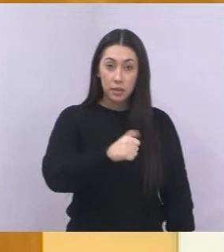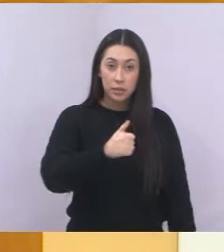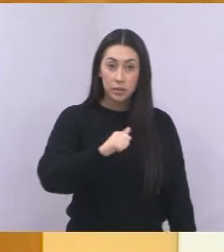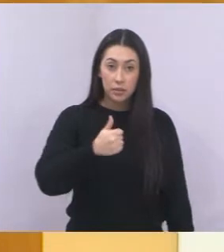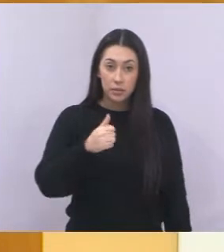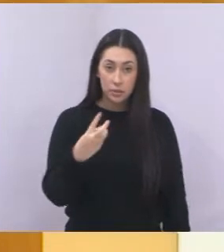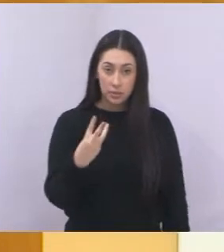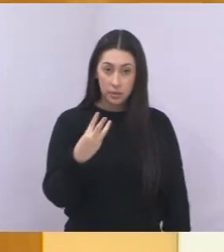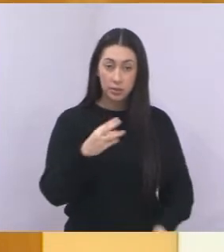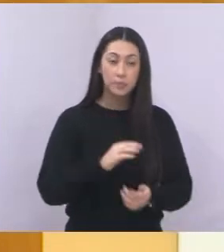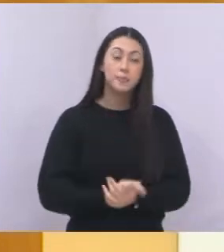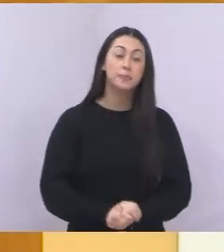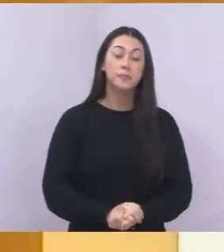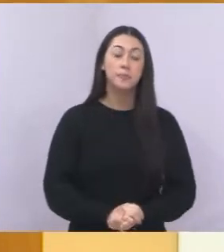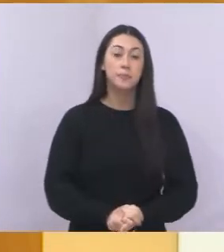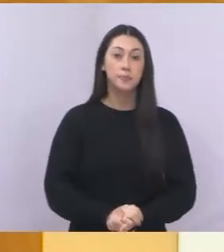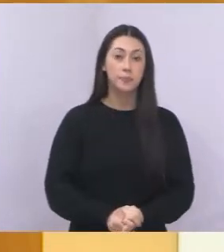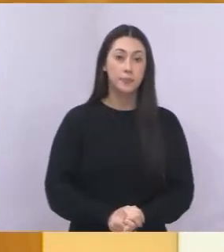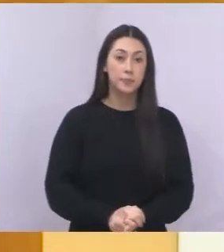113 também.